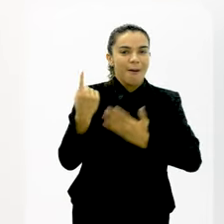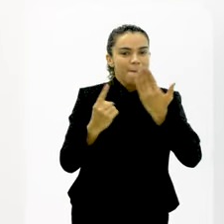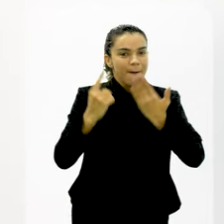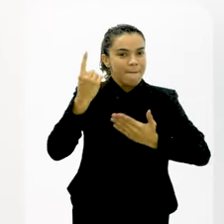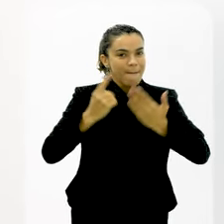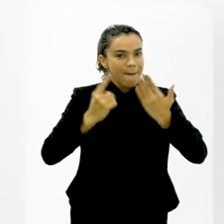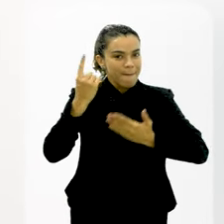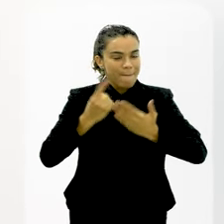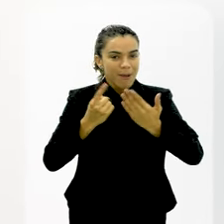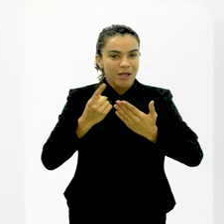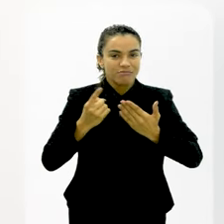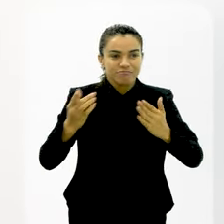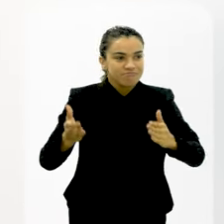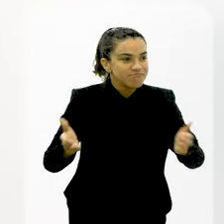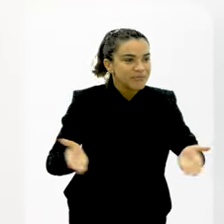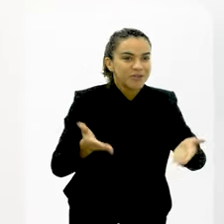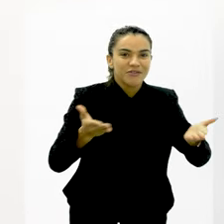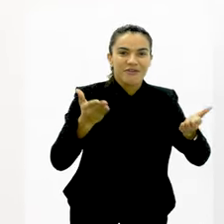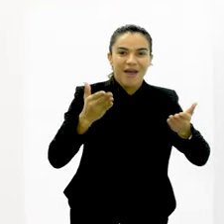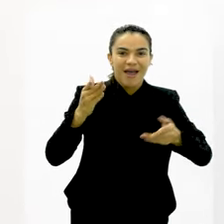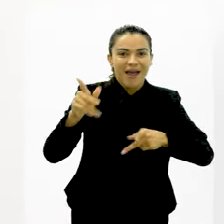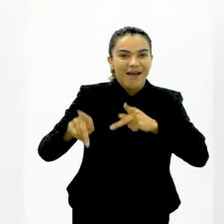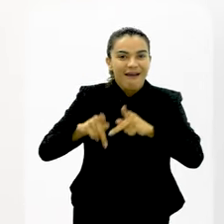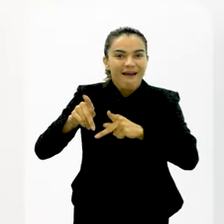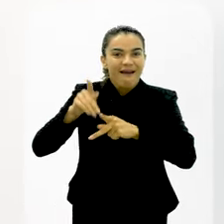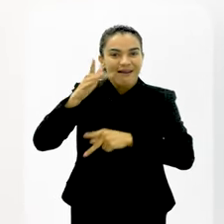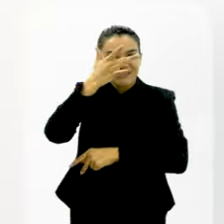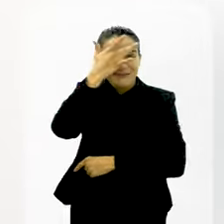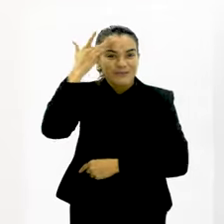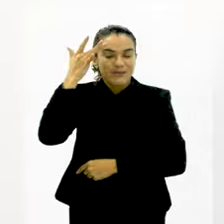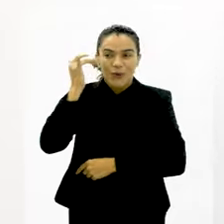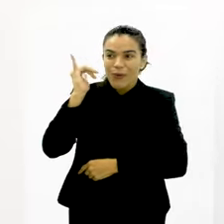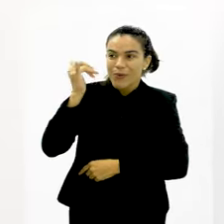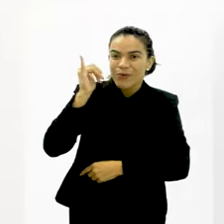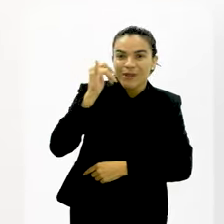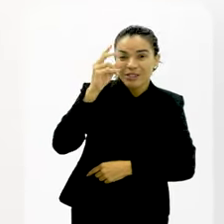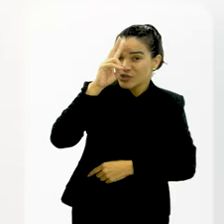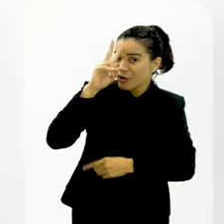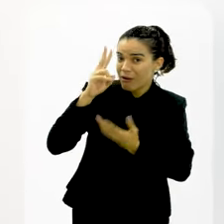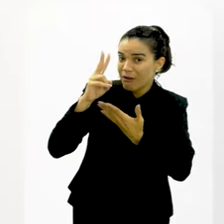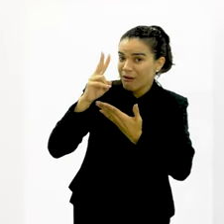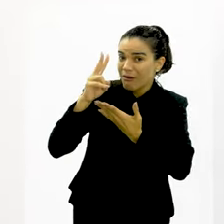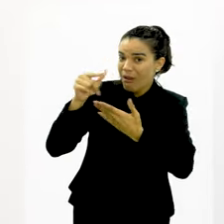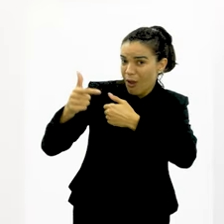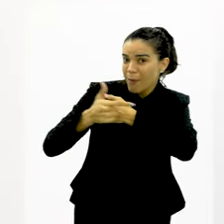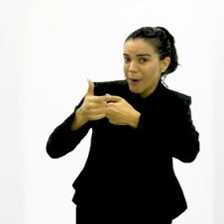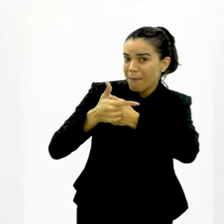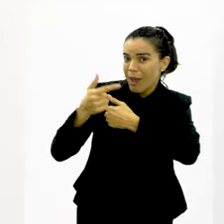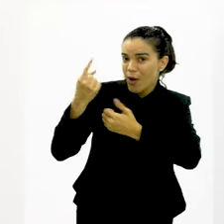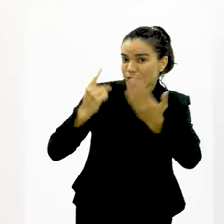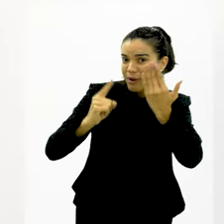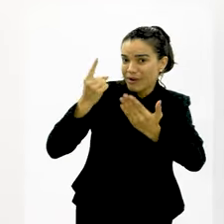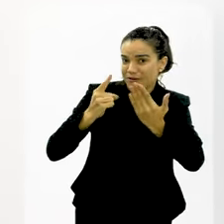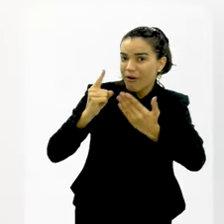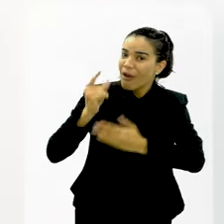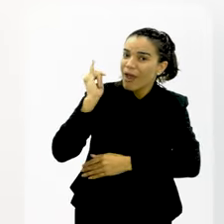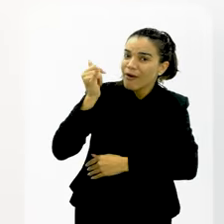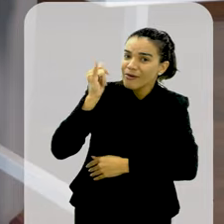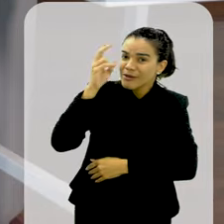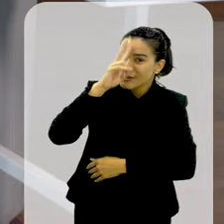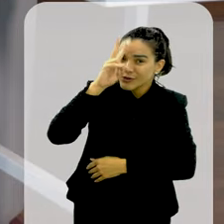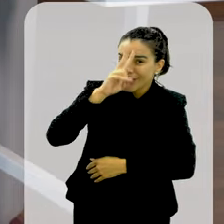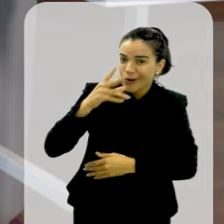gente poder motivar as pessoas, a gente poder contar essas histórias, porque nós somos contadores de histórias, né? Sem dúvida